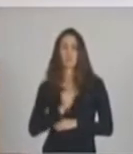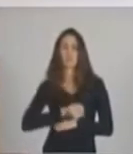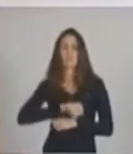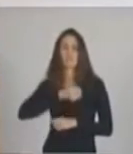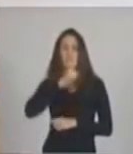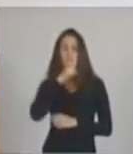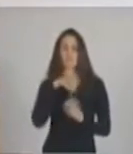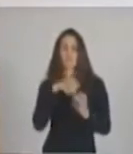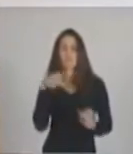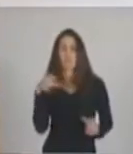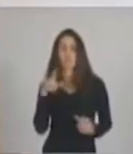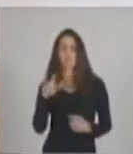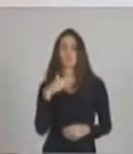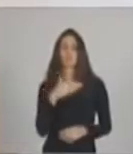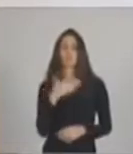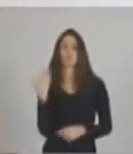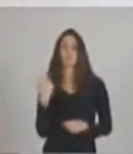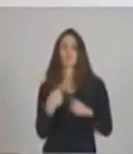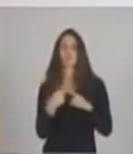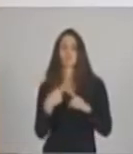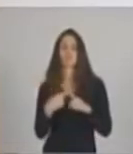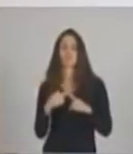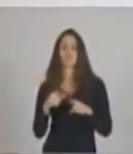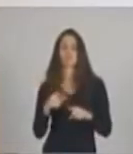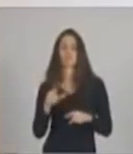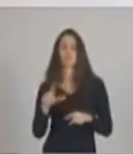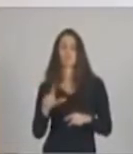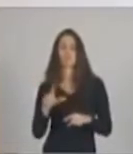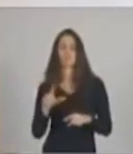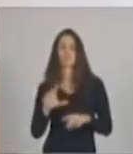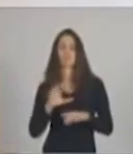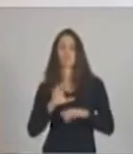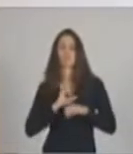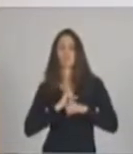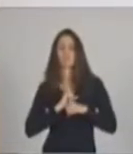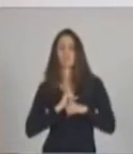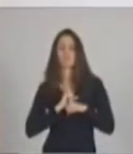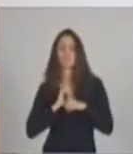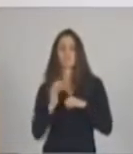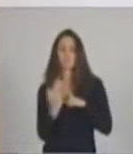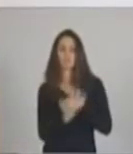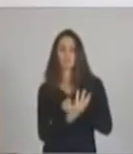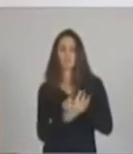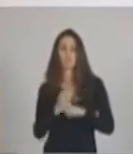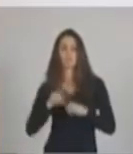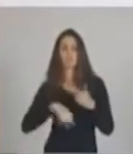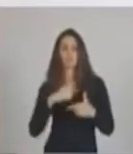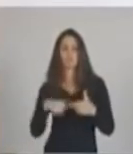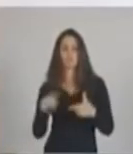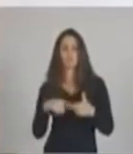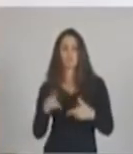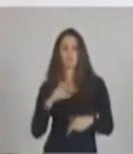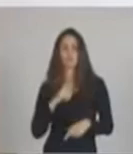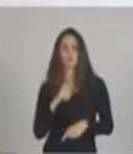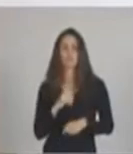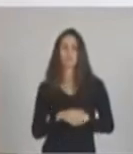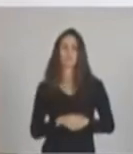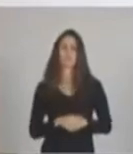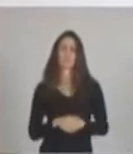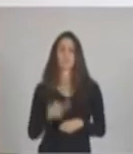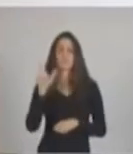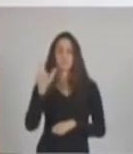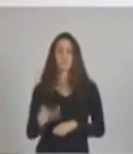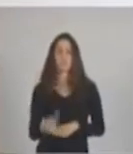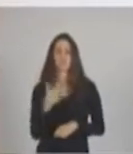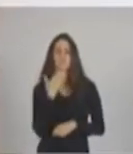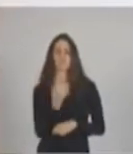avançada, mas morreu de complicações causadas pela Covid. Então, para ele, eu